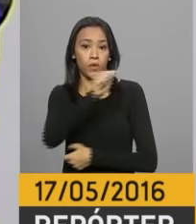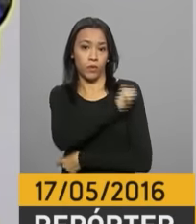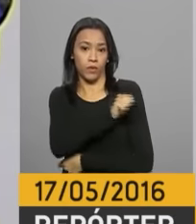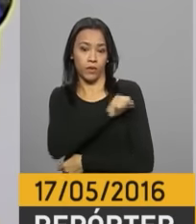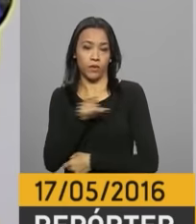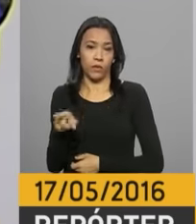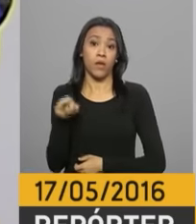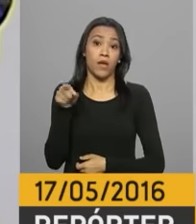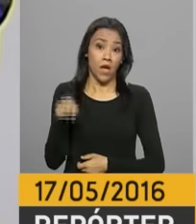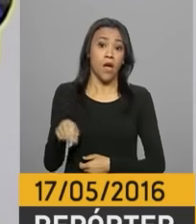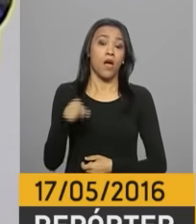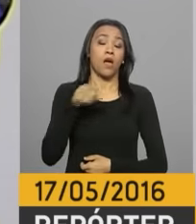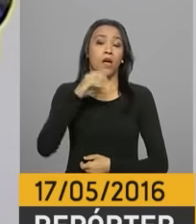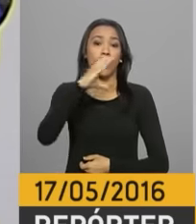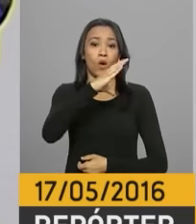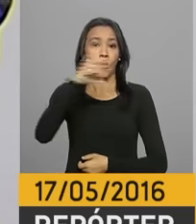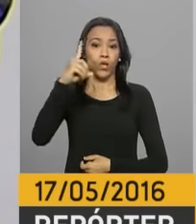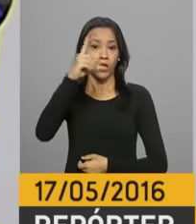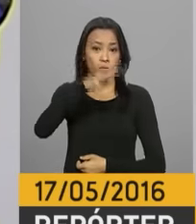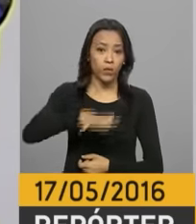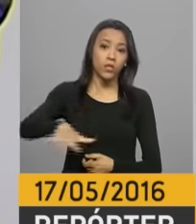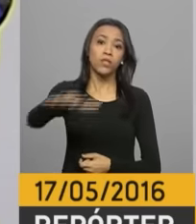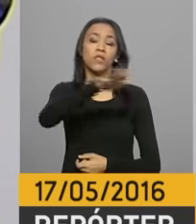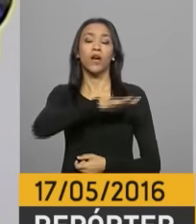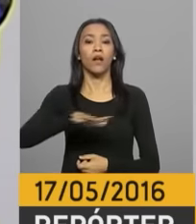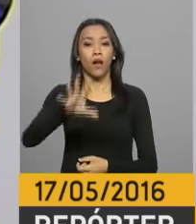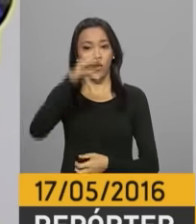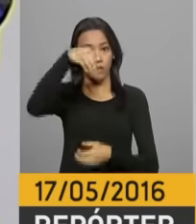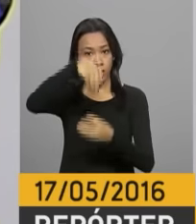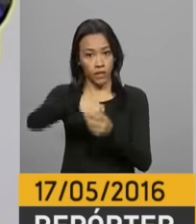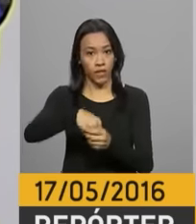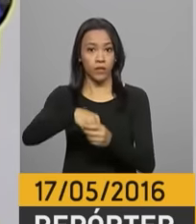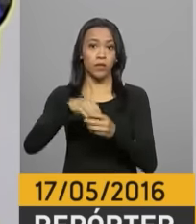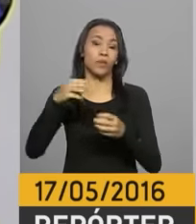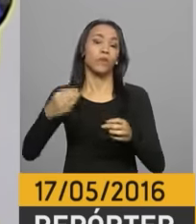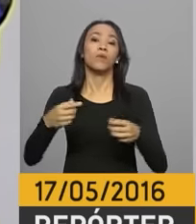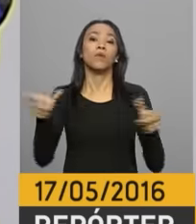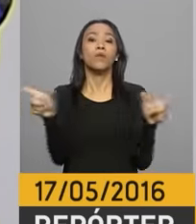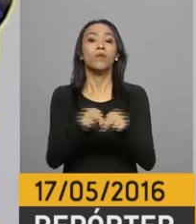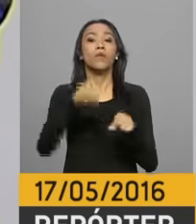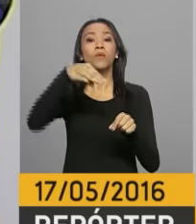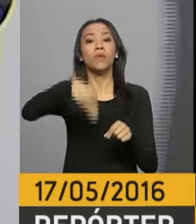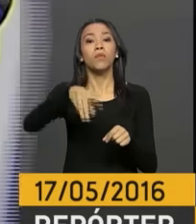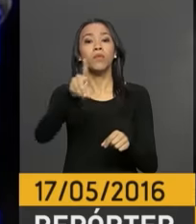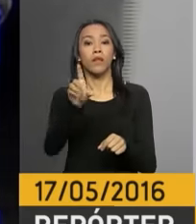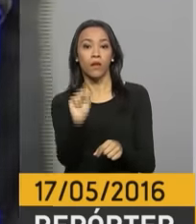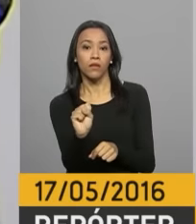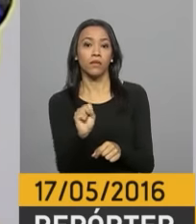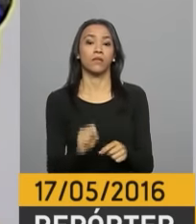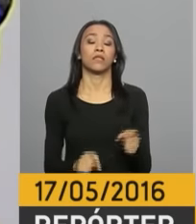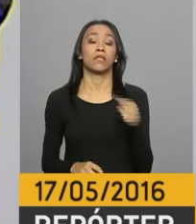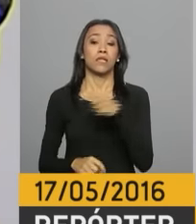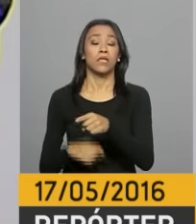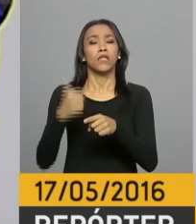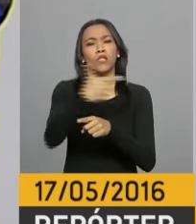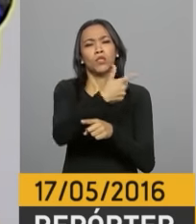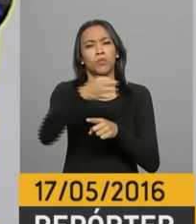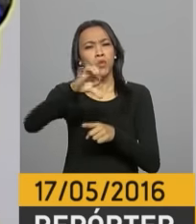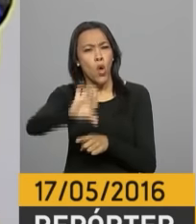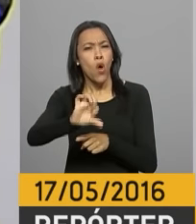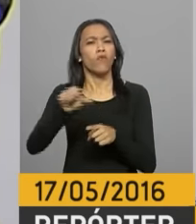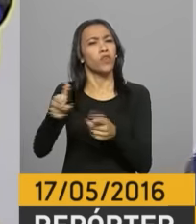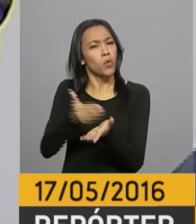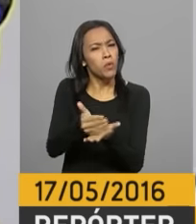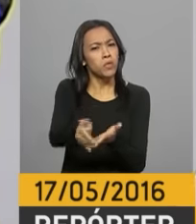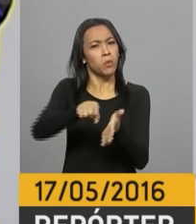Foi coordenador-geral de atuária do Ministério da Previdência Social. Em 2009, atuou como pesquisador da London School